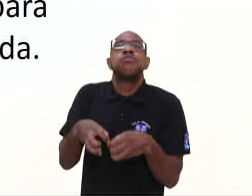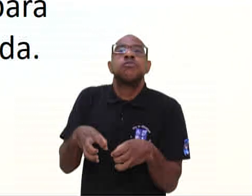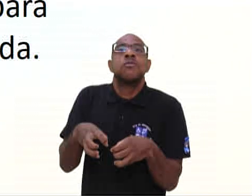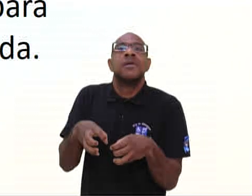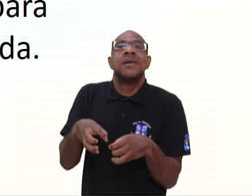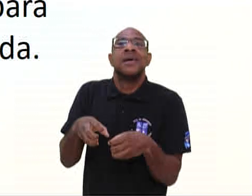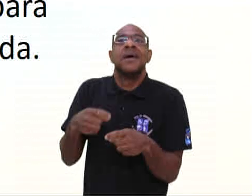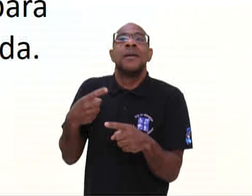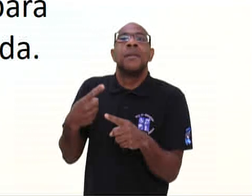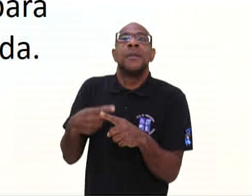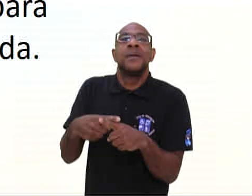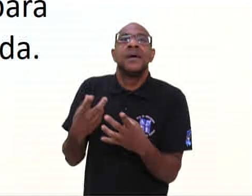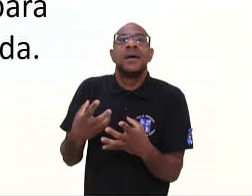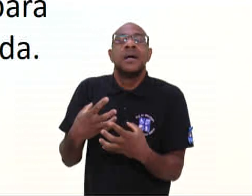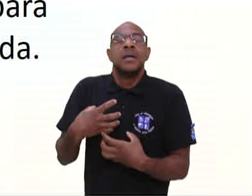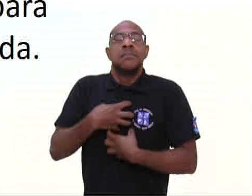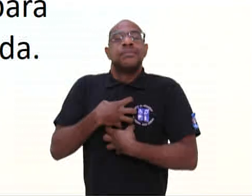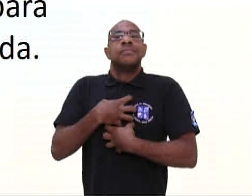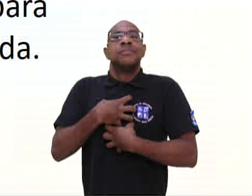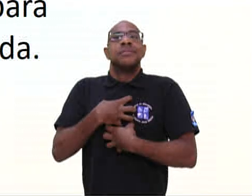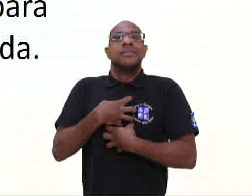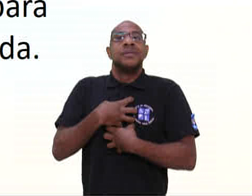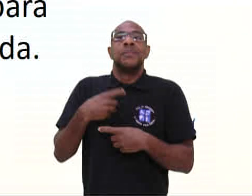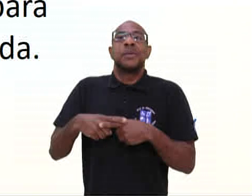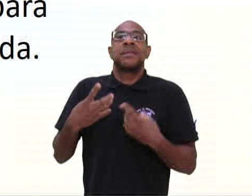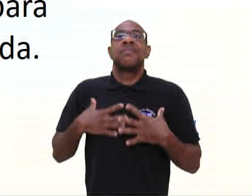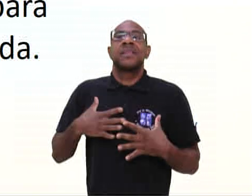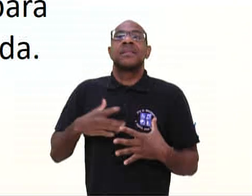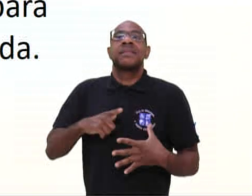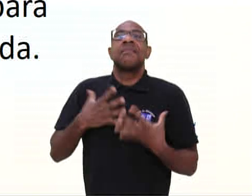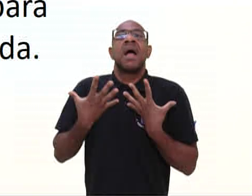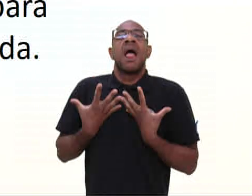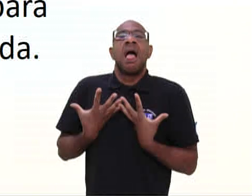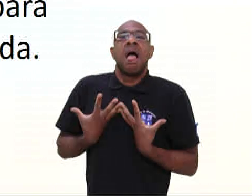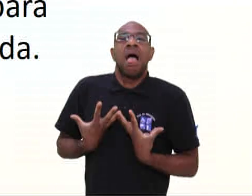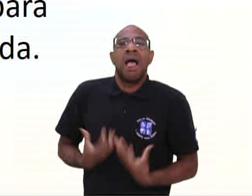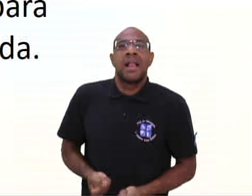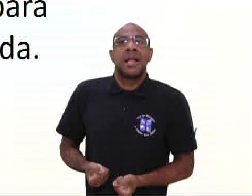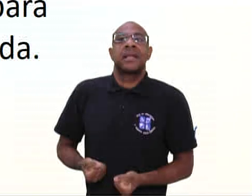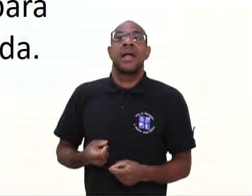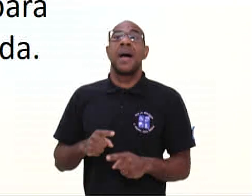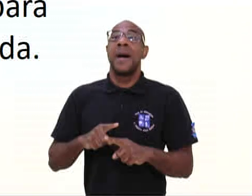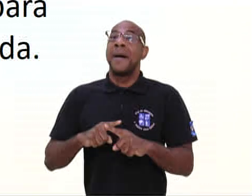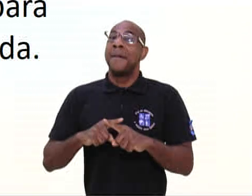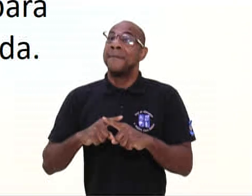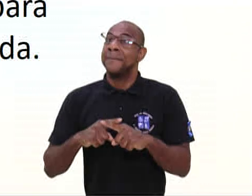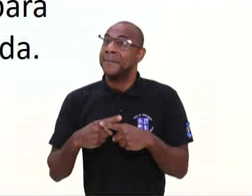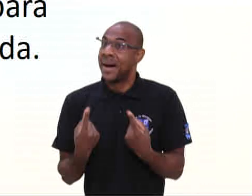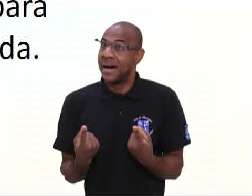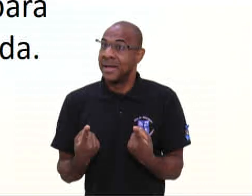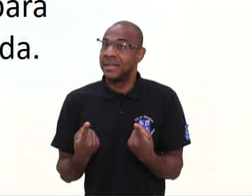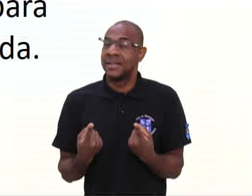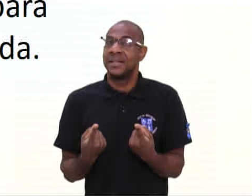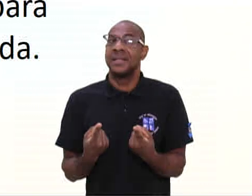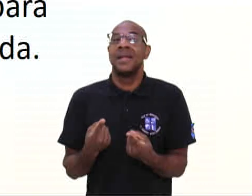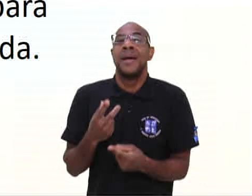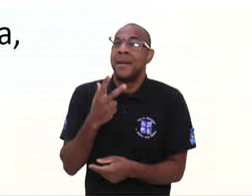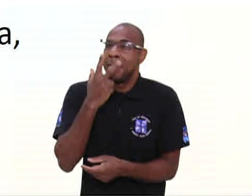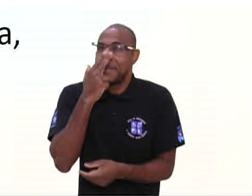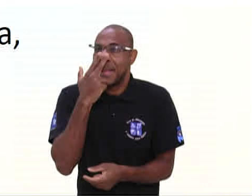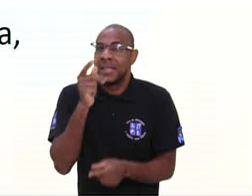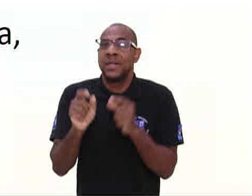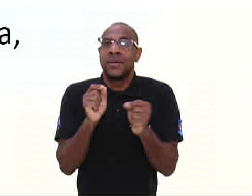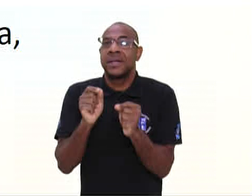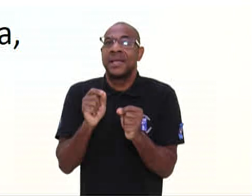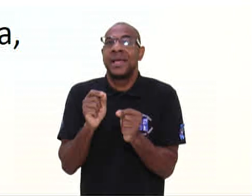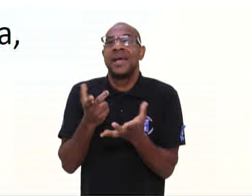Talvez fosse prematuro. Mas logo depois, nascida que fora para a maternidade, parecia uma velha mãe